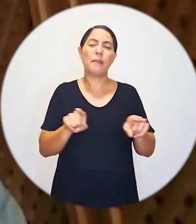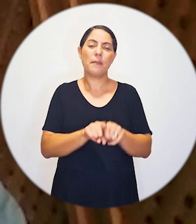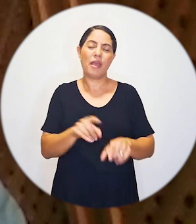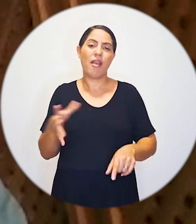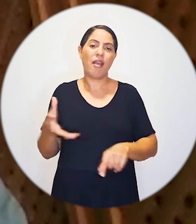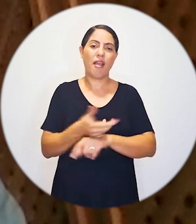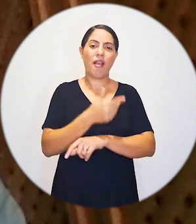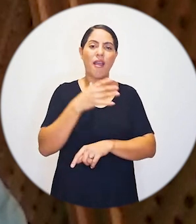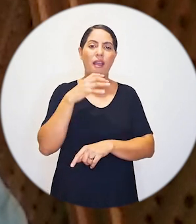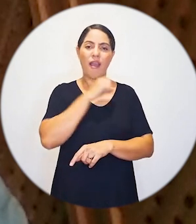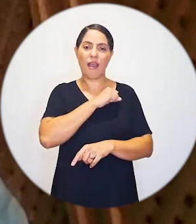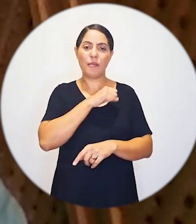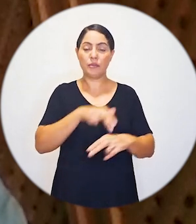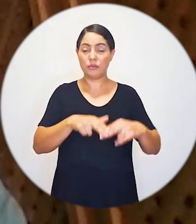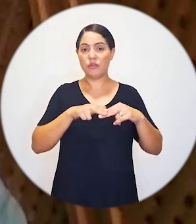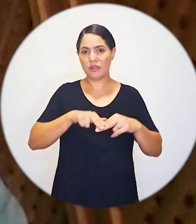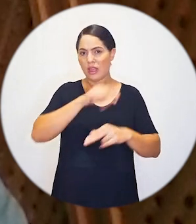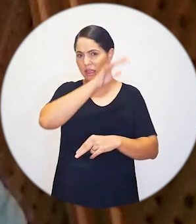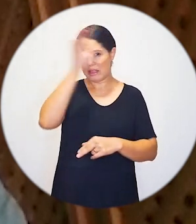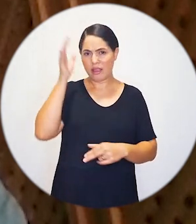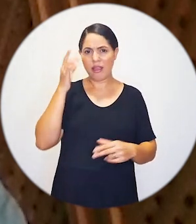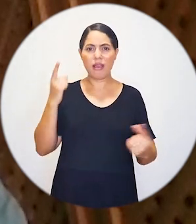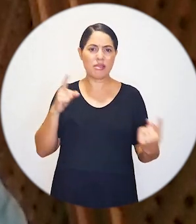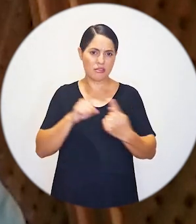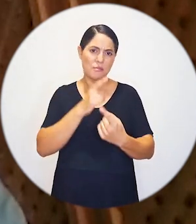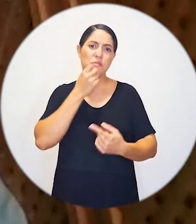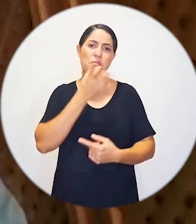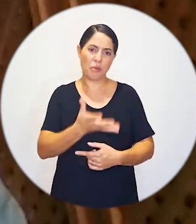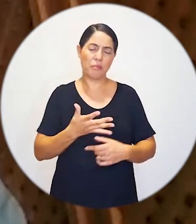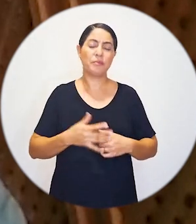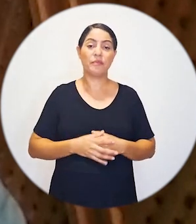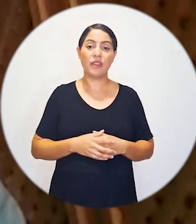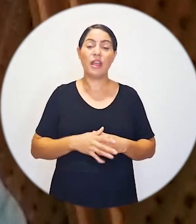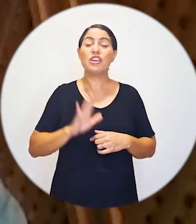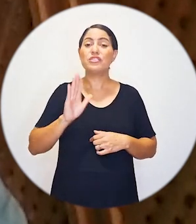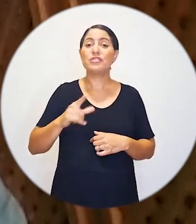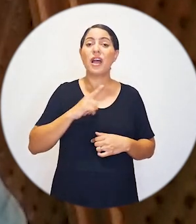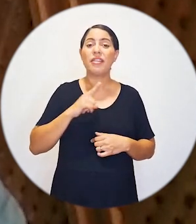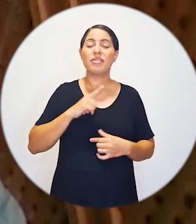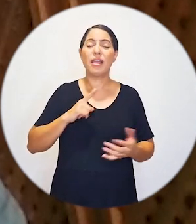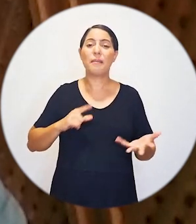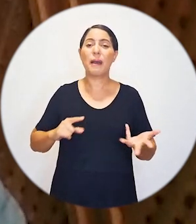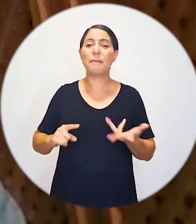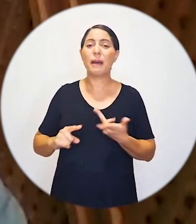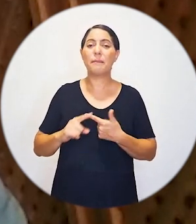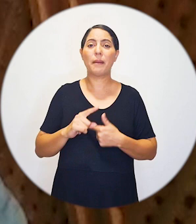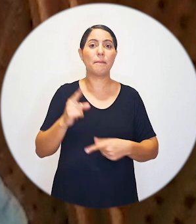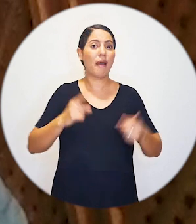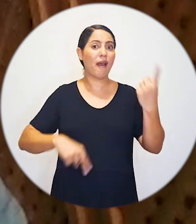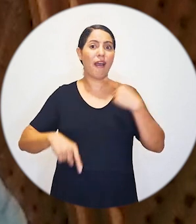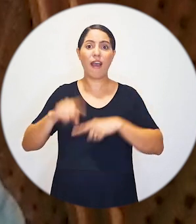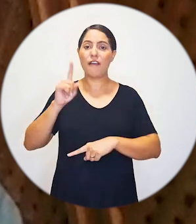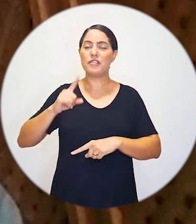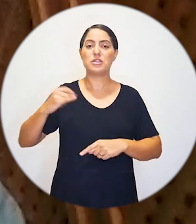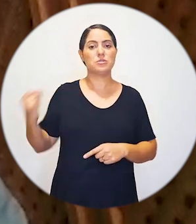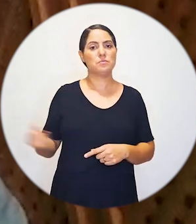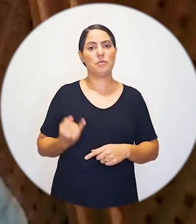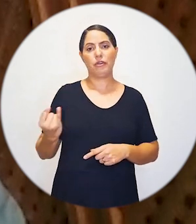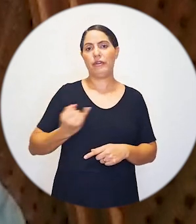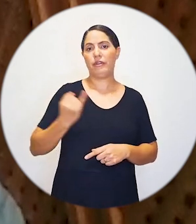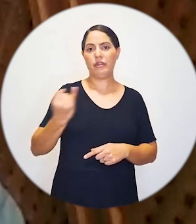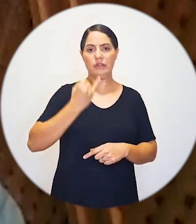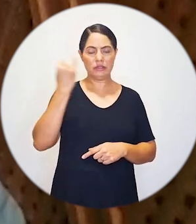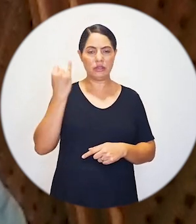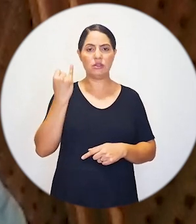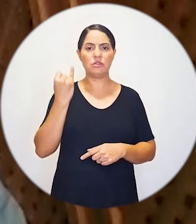tempo possível, para que possa realmente atender bem os seus clientes. Os avanços realmente têm acontecido de forma contínua, sempre um